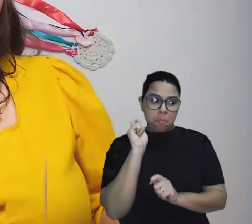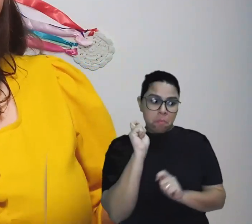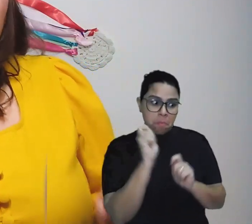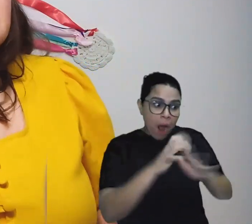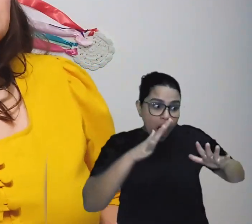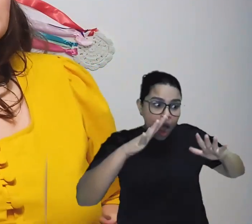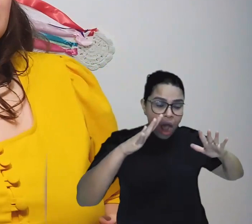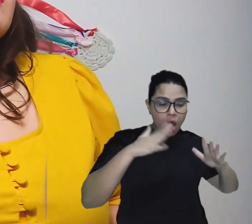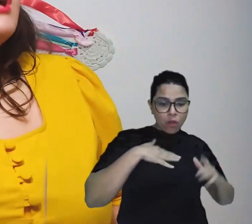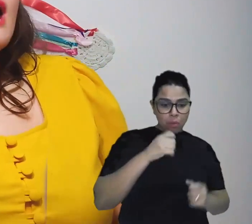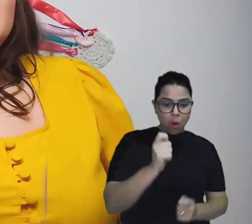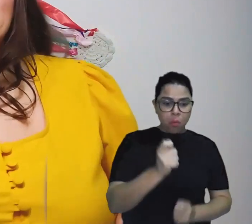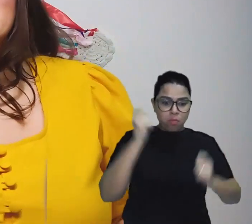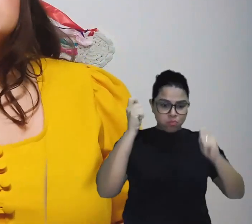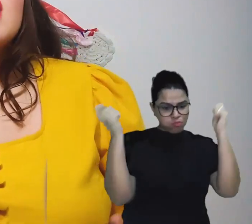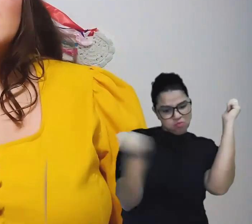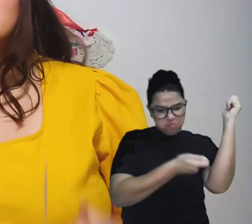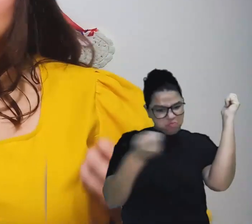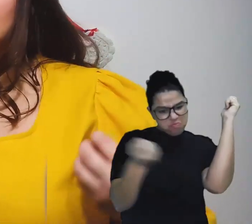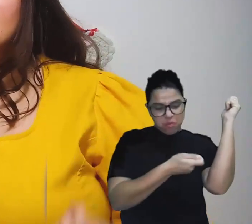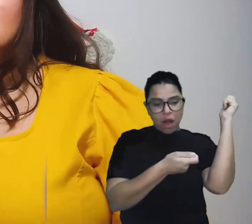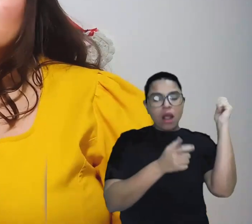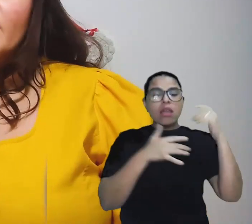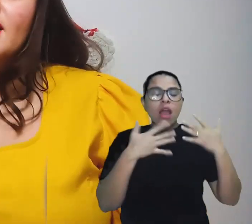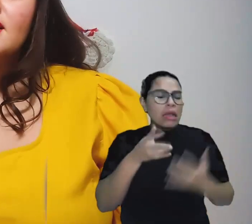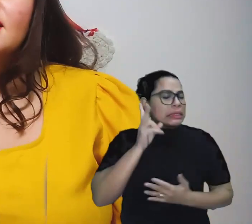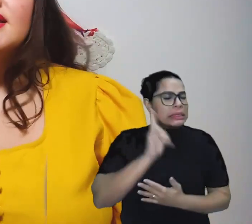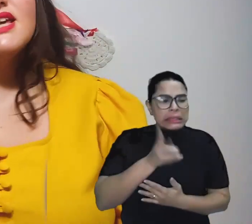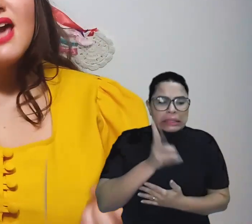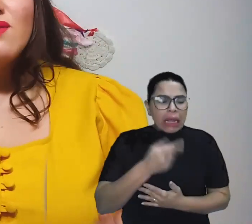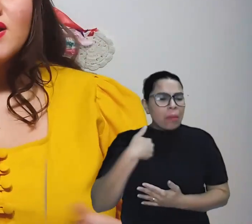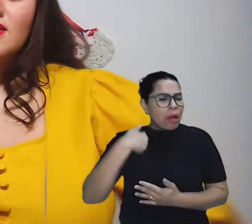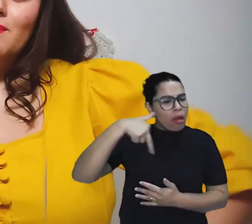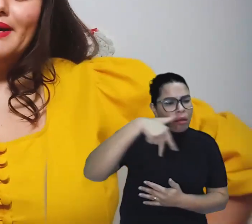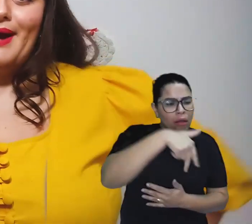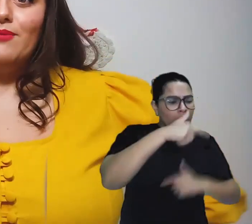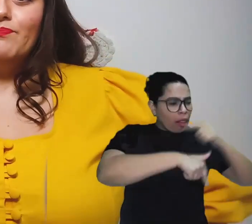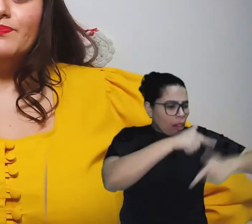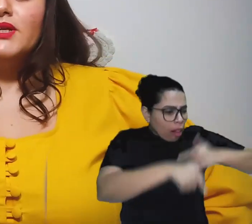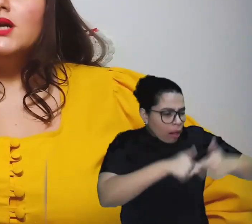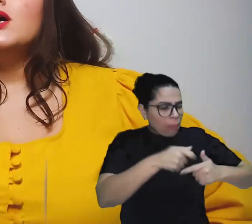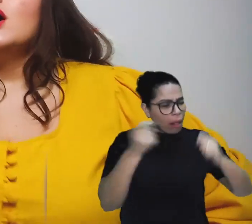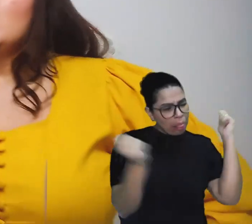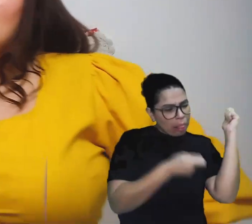machado começou a me machucar todas as vezes que eu ia trabalhar.